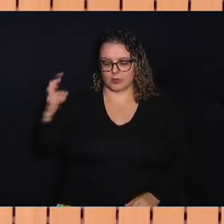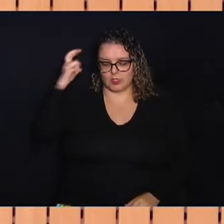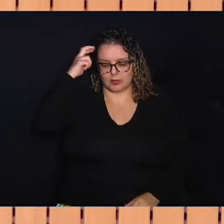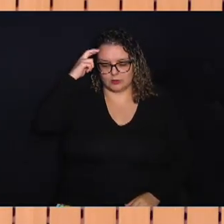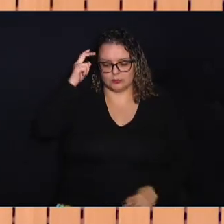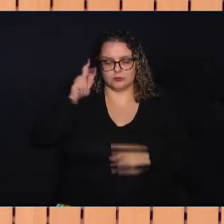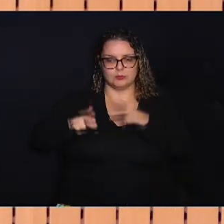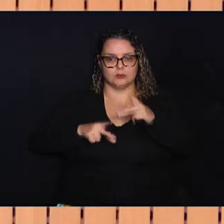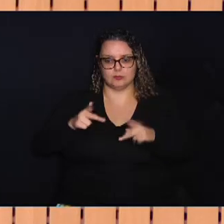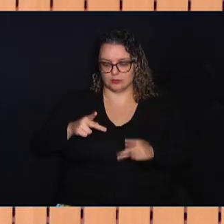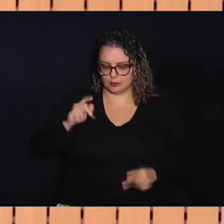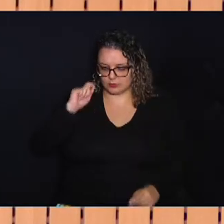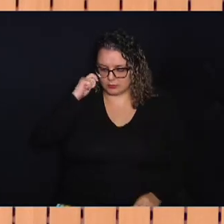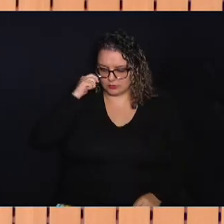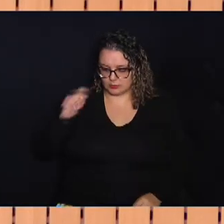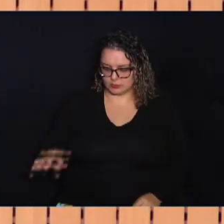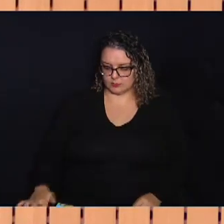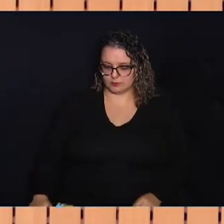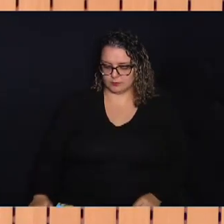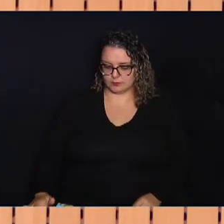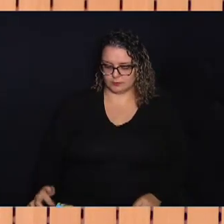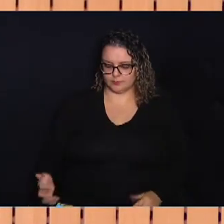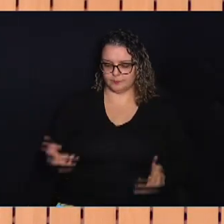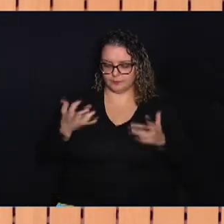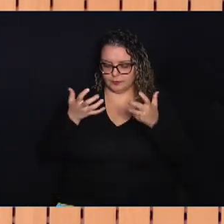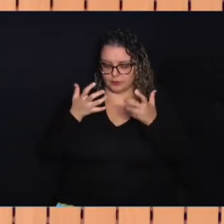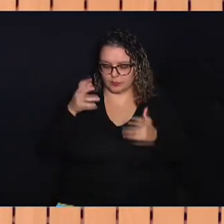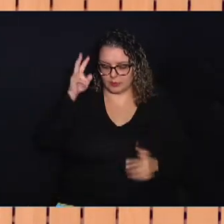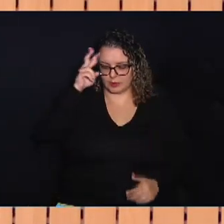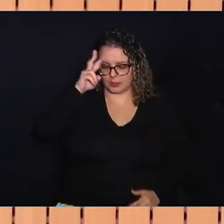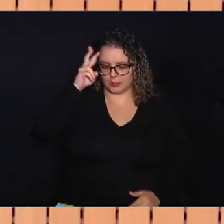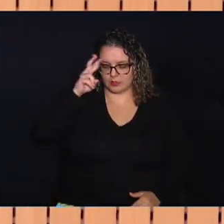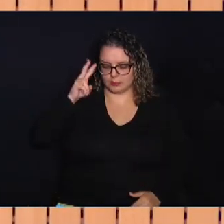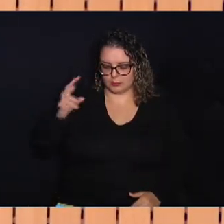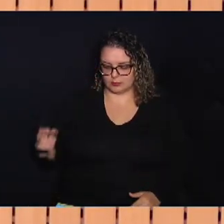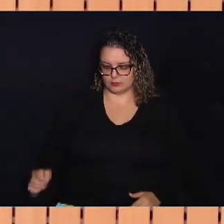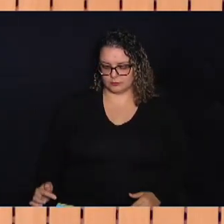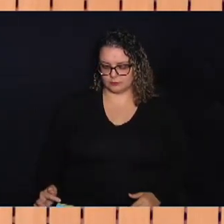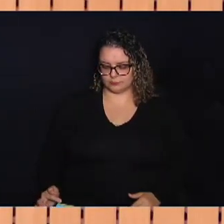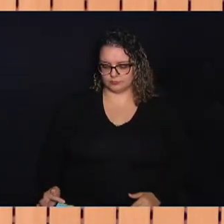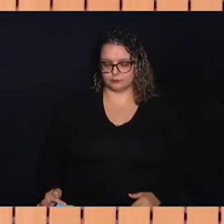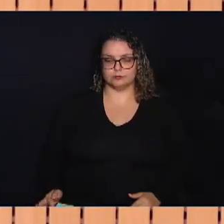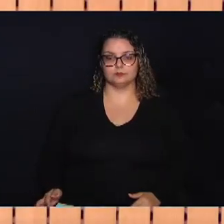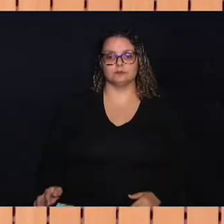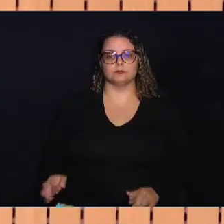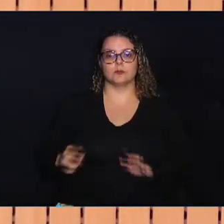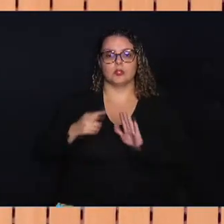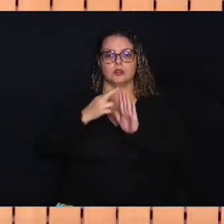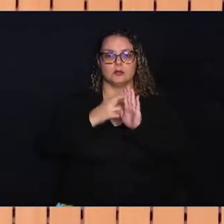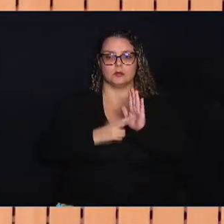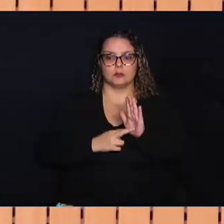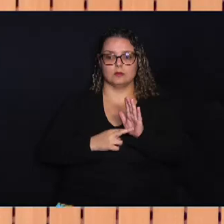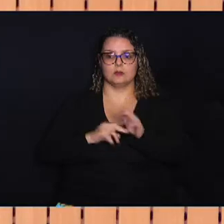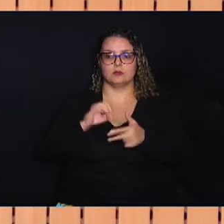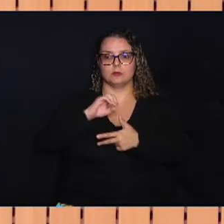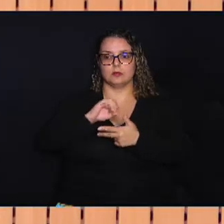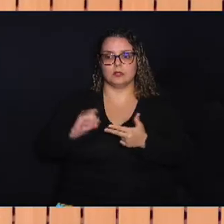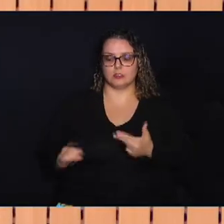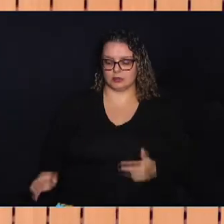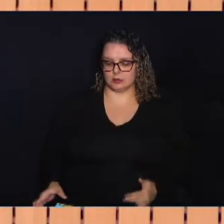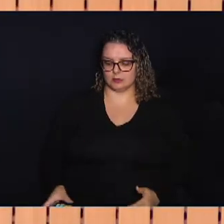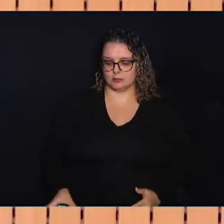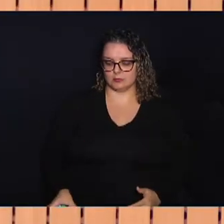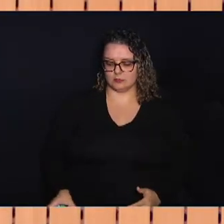todo o país. E quero aqui relembrar, assim como os vereadores que me antecederam, sobre a redação do Enem, que